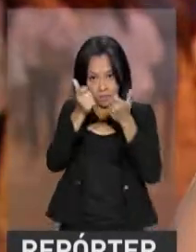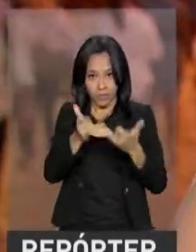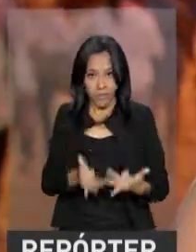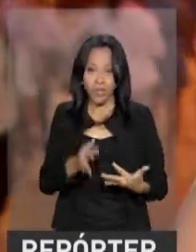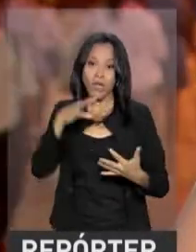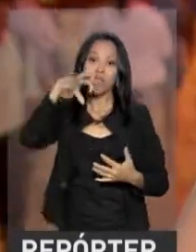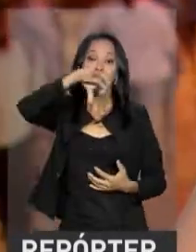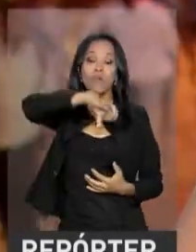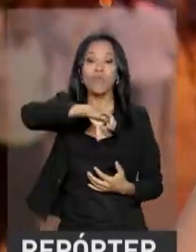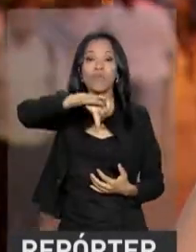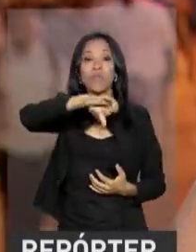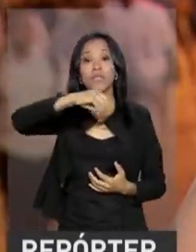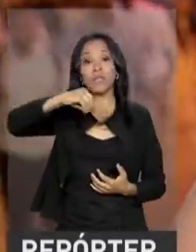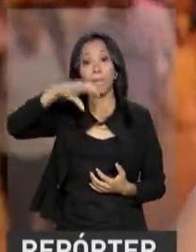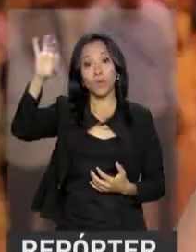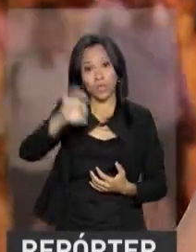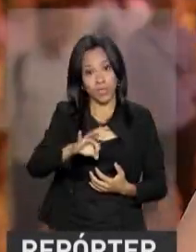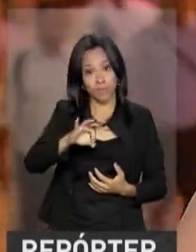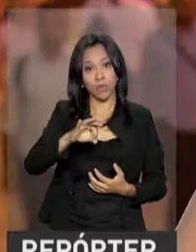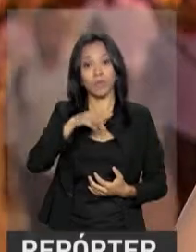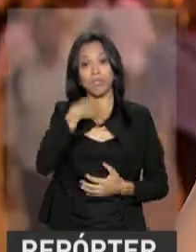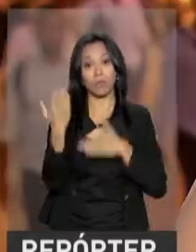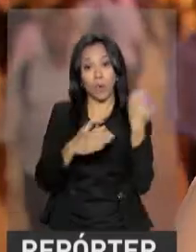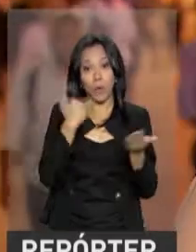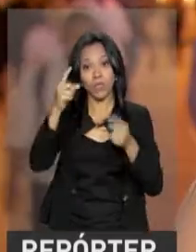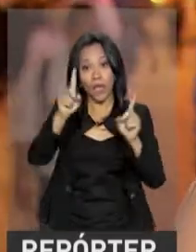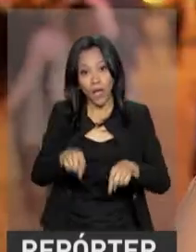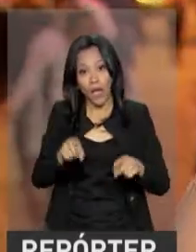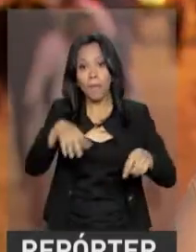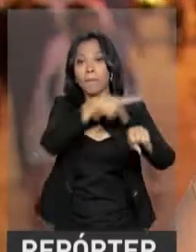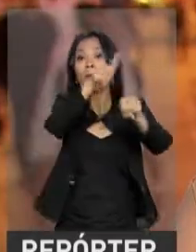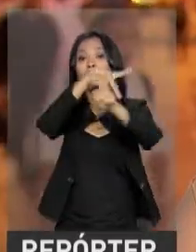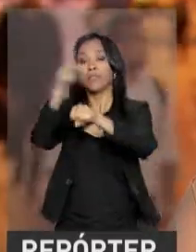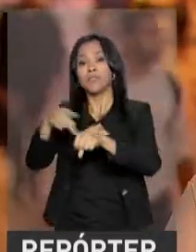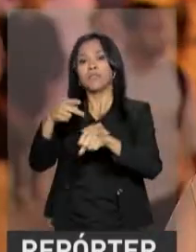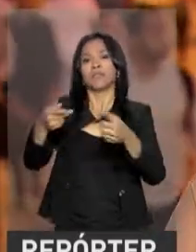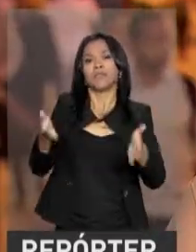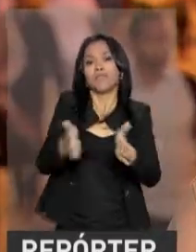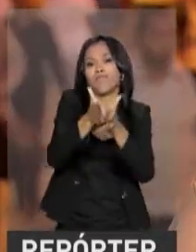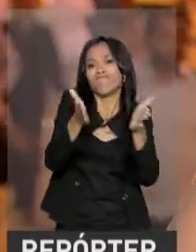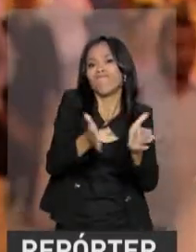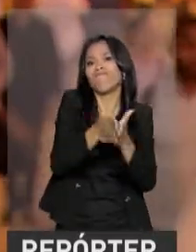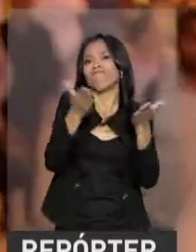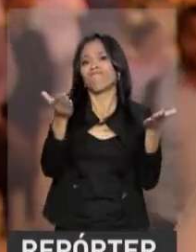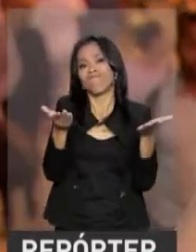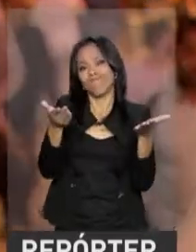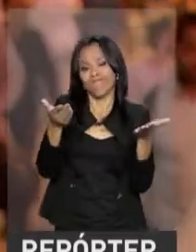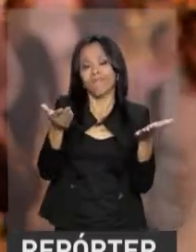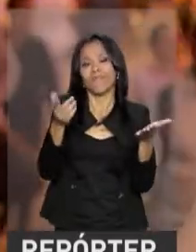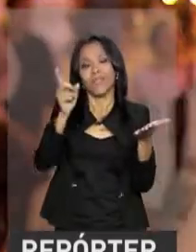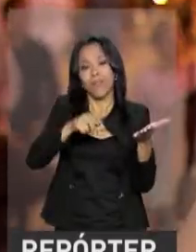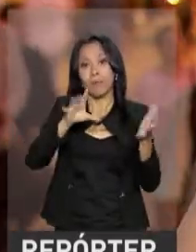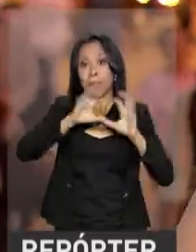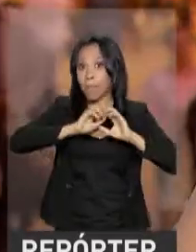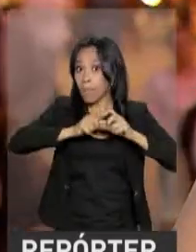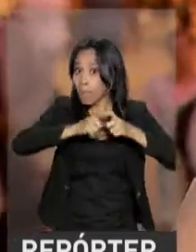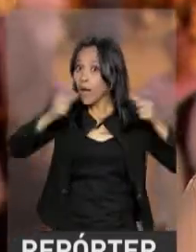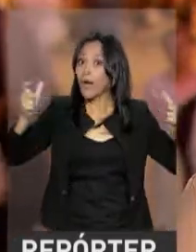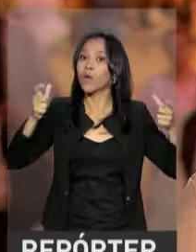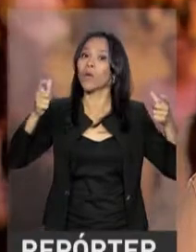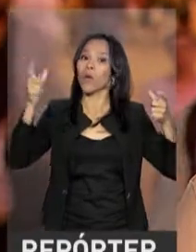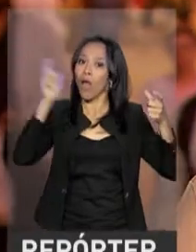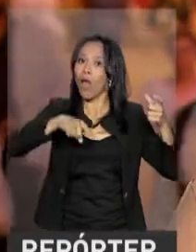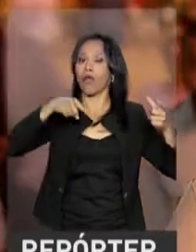mortes ocorrem em países de baixa e média renda, aonde se concentra mais da metade da frota